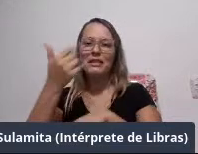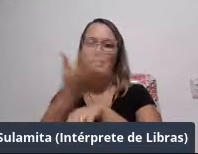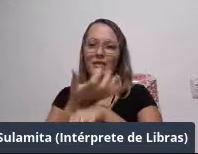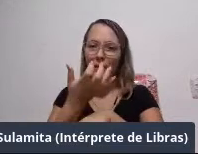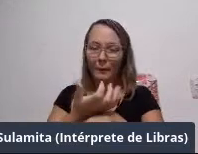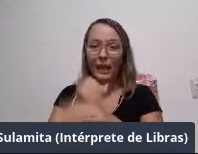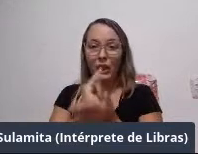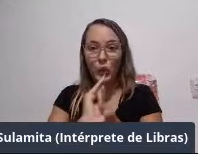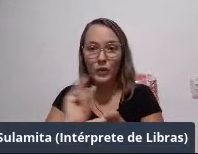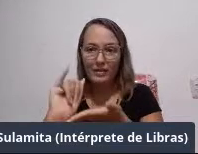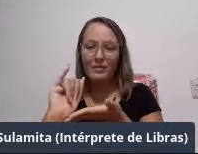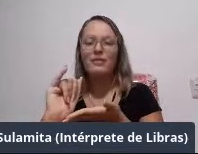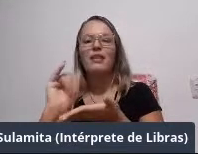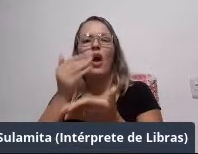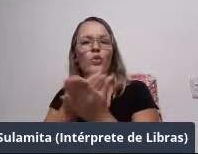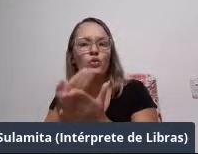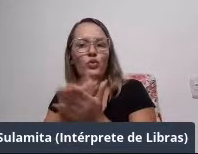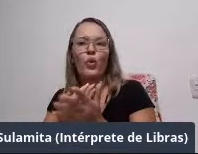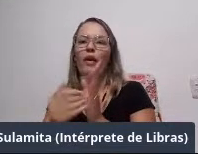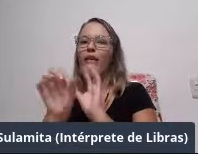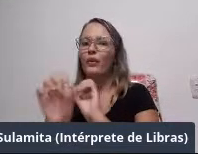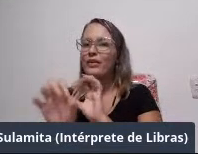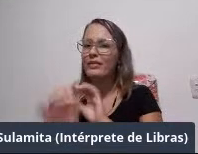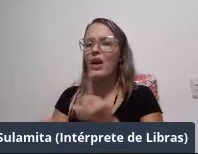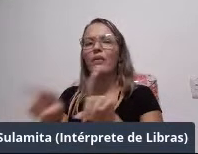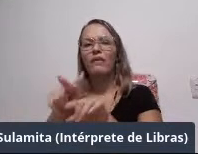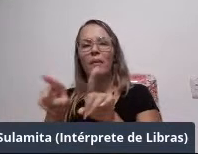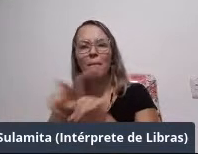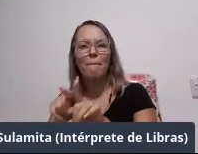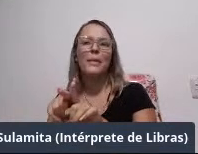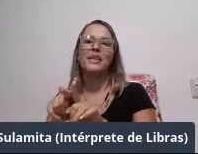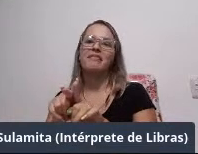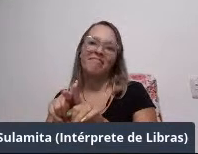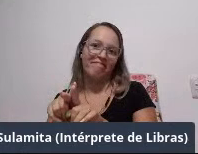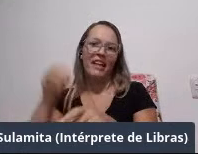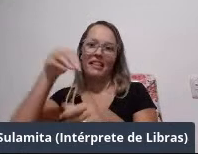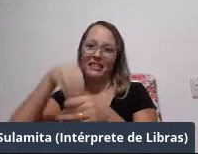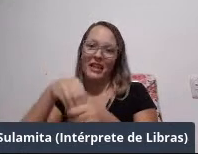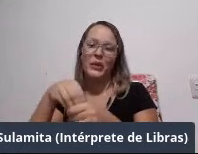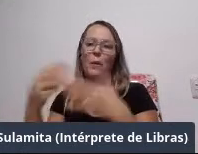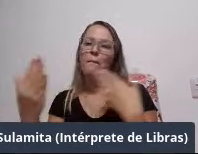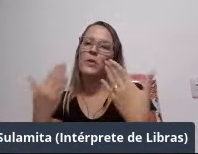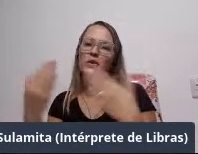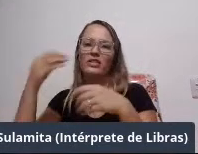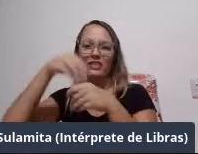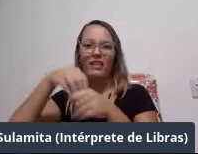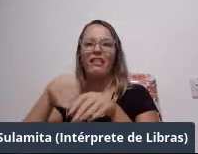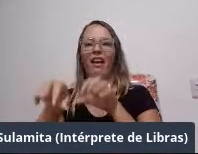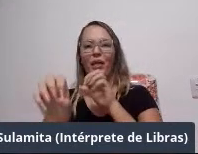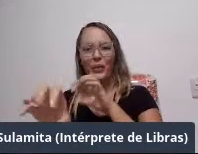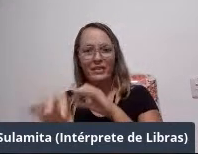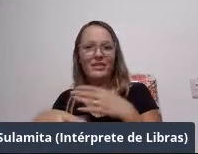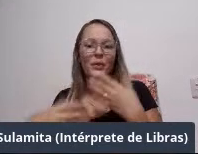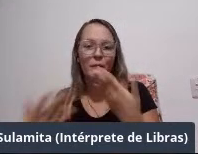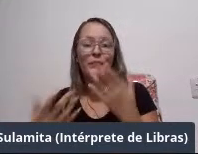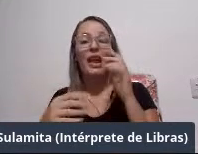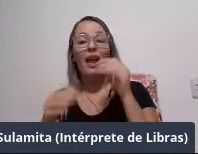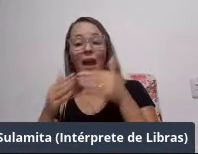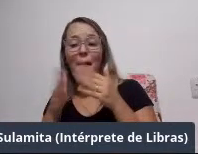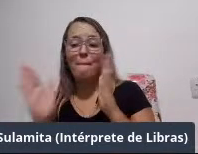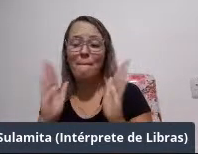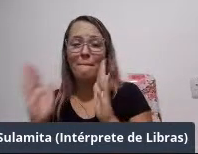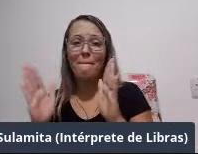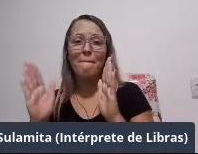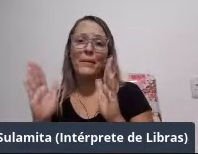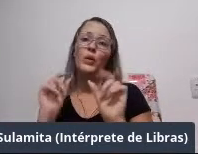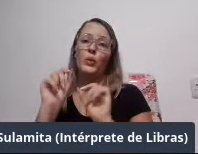estudos da educação, psicologia da educação, e nesse mesmo período eu